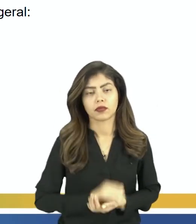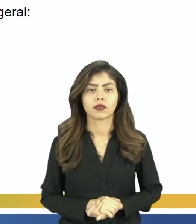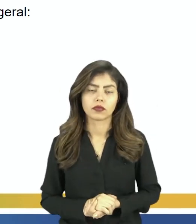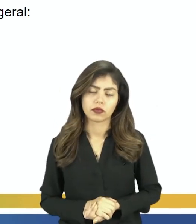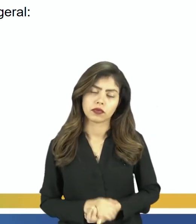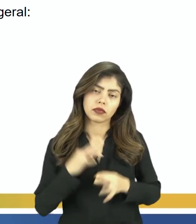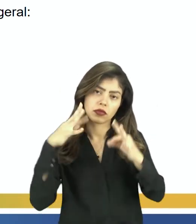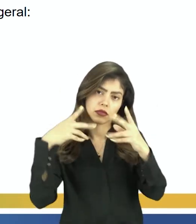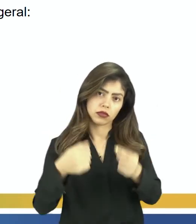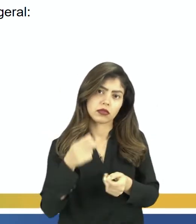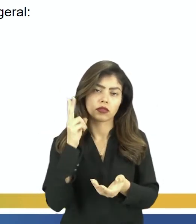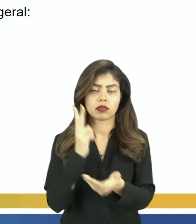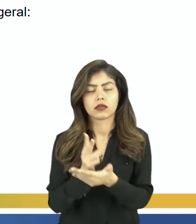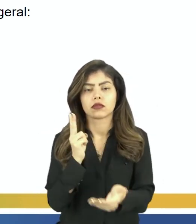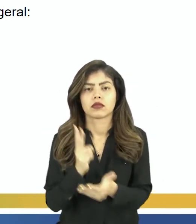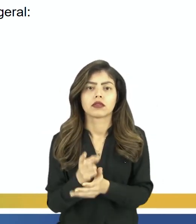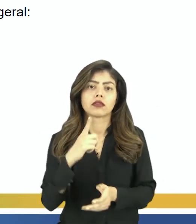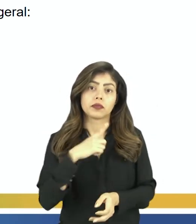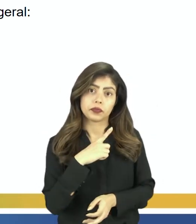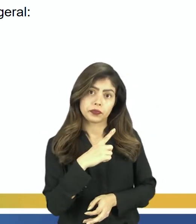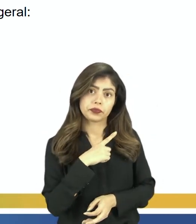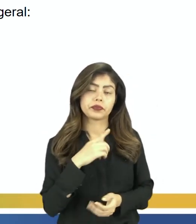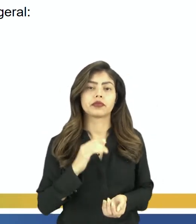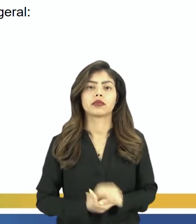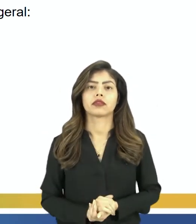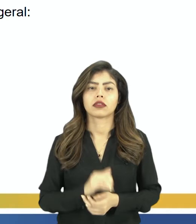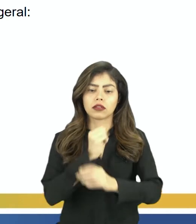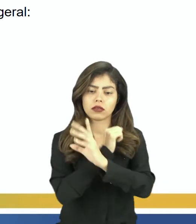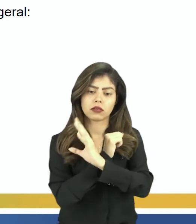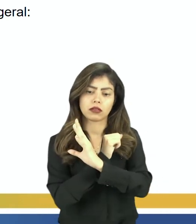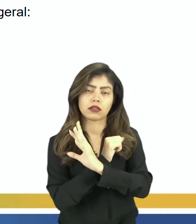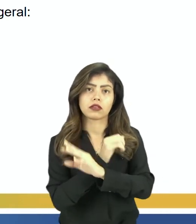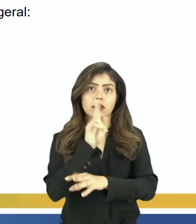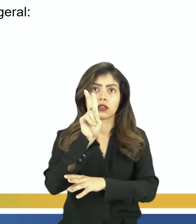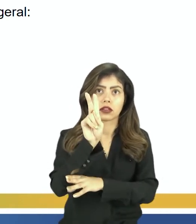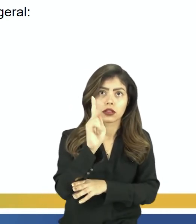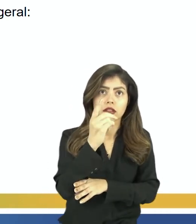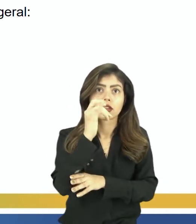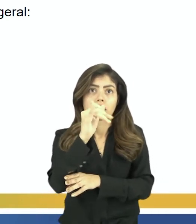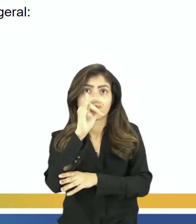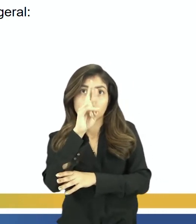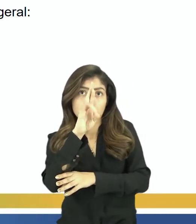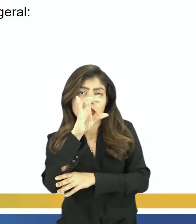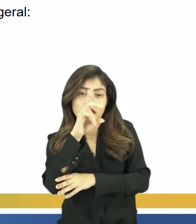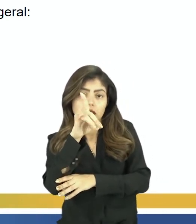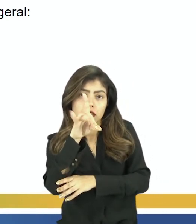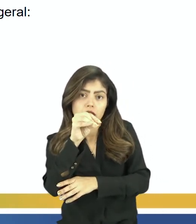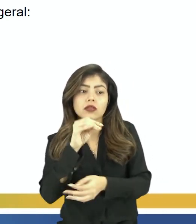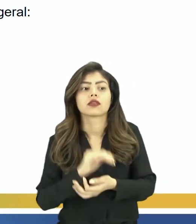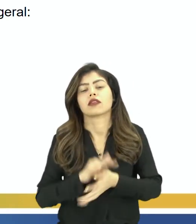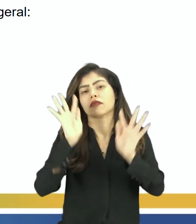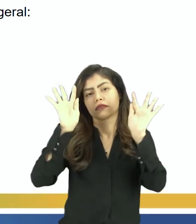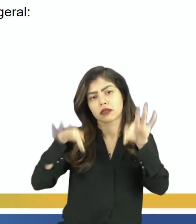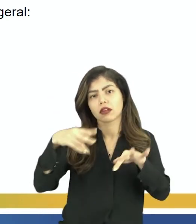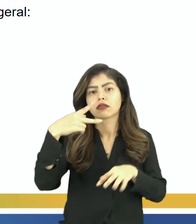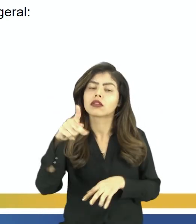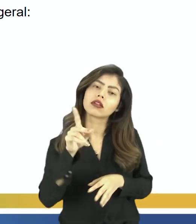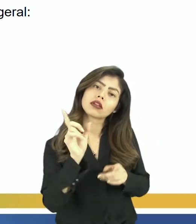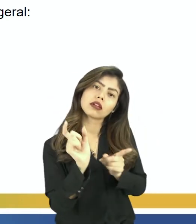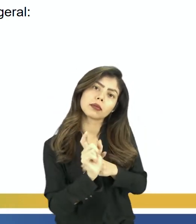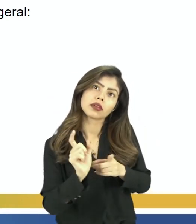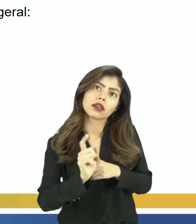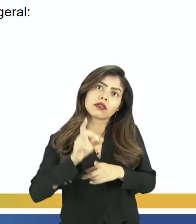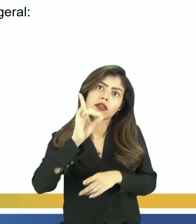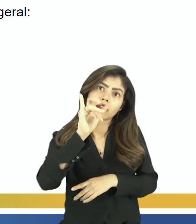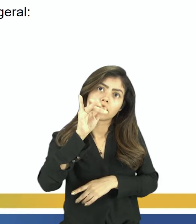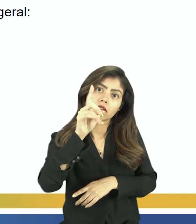hídrico. Então, todas as vezes que a gente tiver um ácido hidrácido, a terminação desse ácido vai